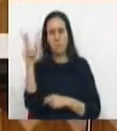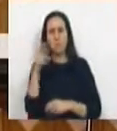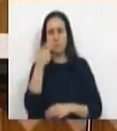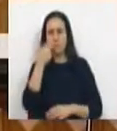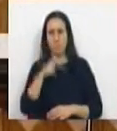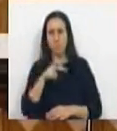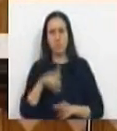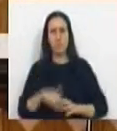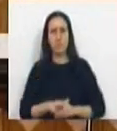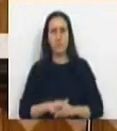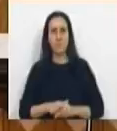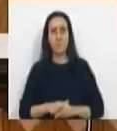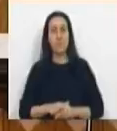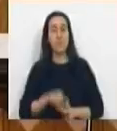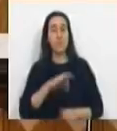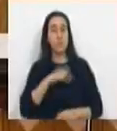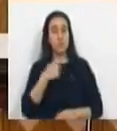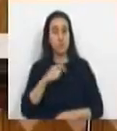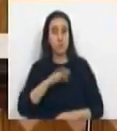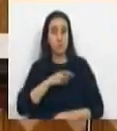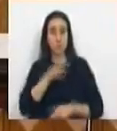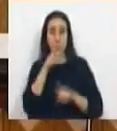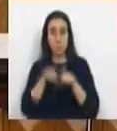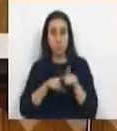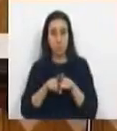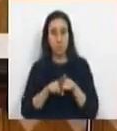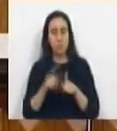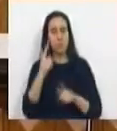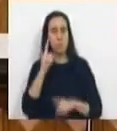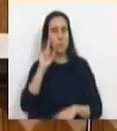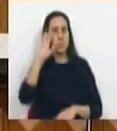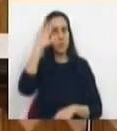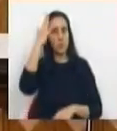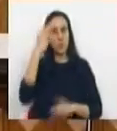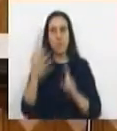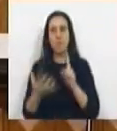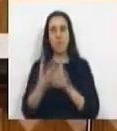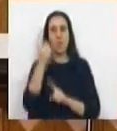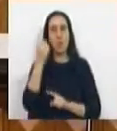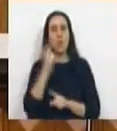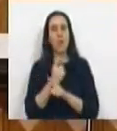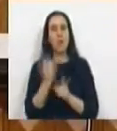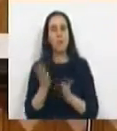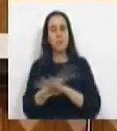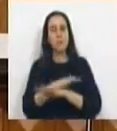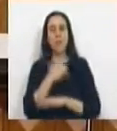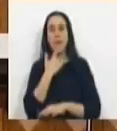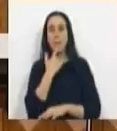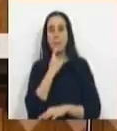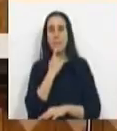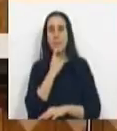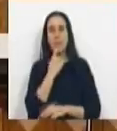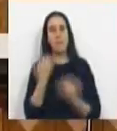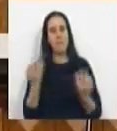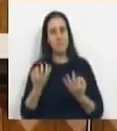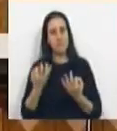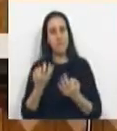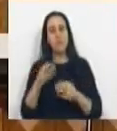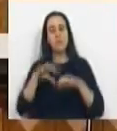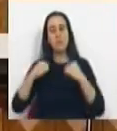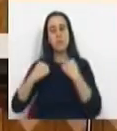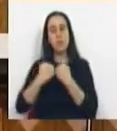pensões. Senhor Presidente, senhores deputados, uma das mais importantes conquistas da Revolução de Abril é seguramente o direito à